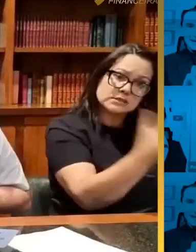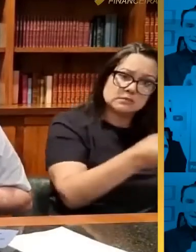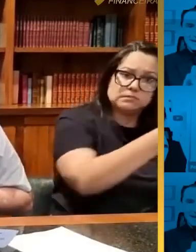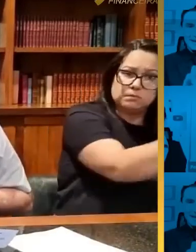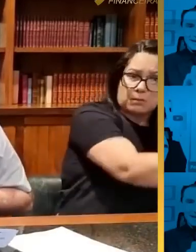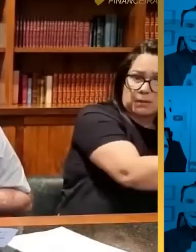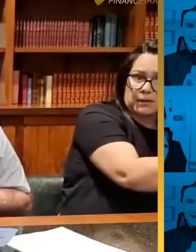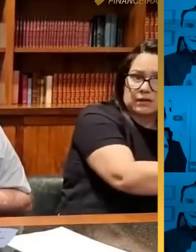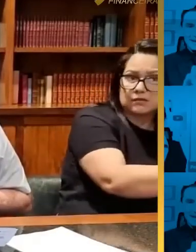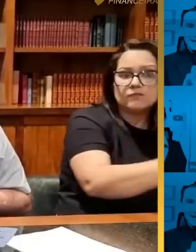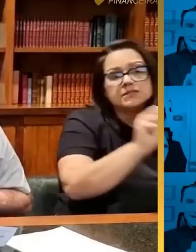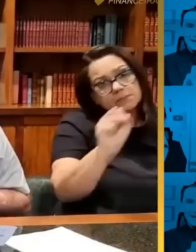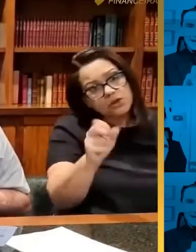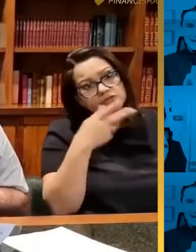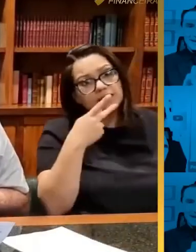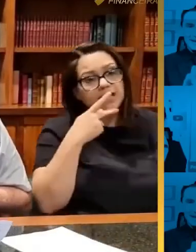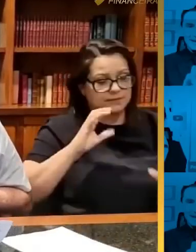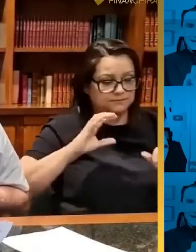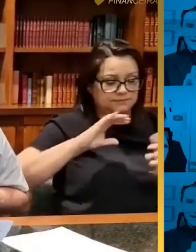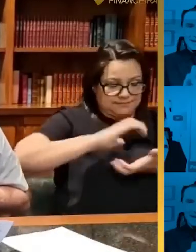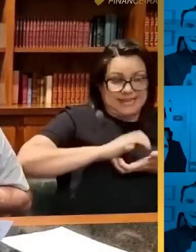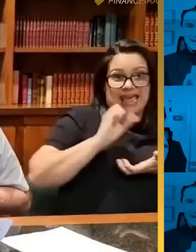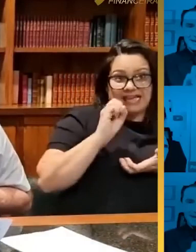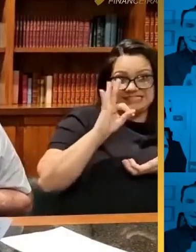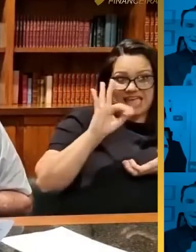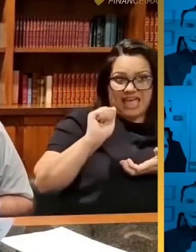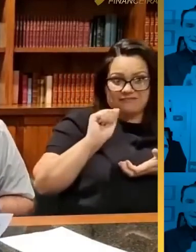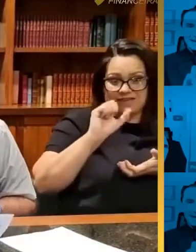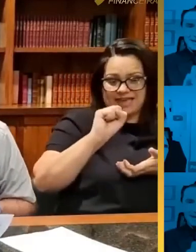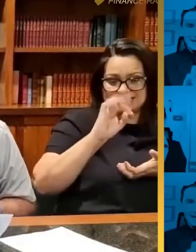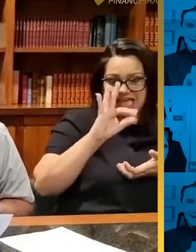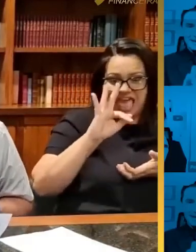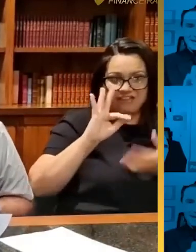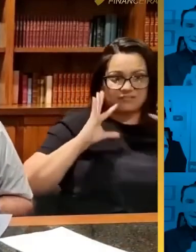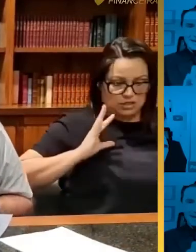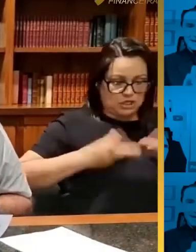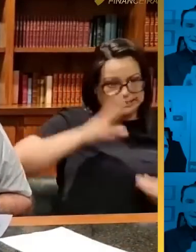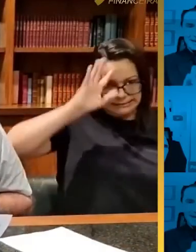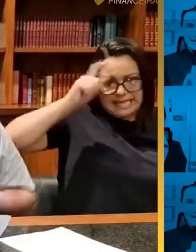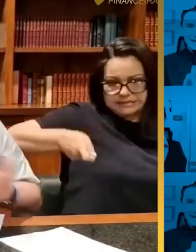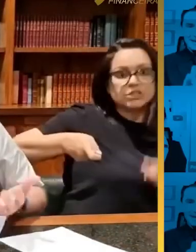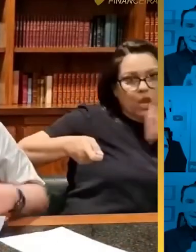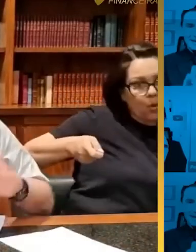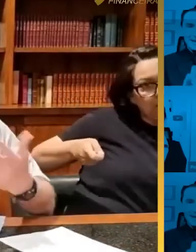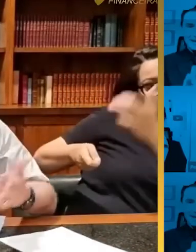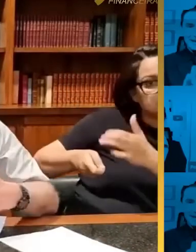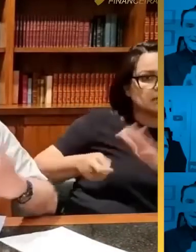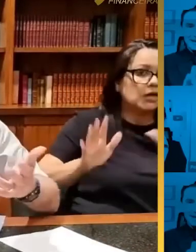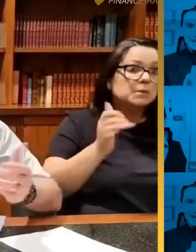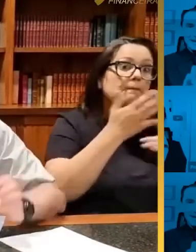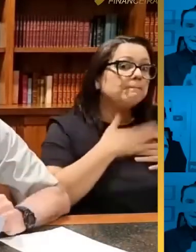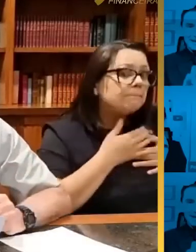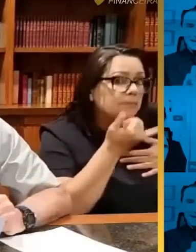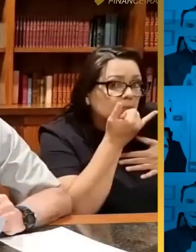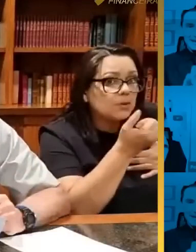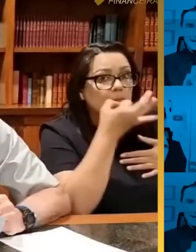Você pode falar que eu tenho que reconhecer o que o Supremo decidiu. Mas não, peraí. E para mim não é crime que ele cometeu. Tá? Se for alguma coisa